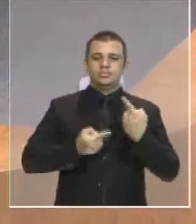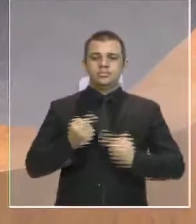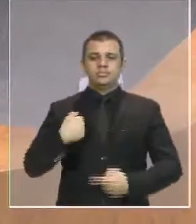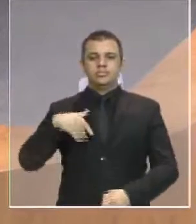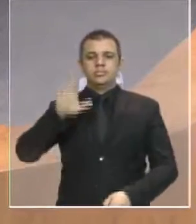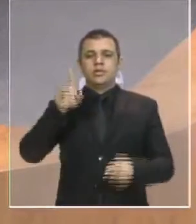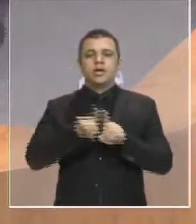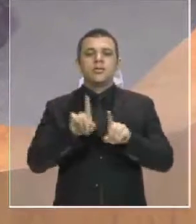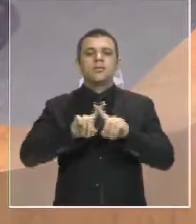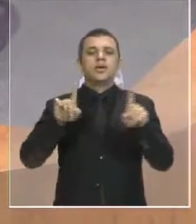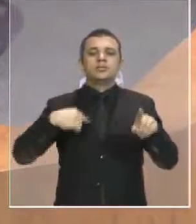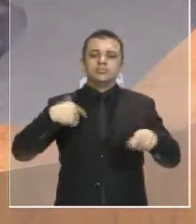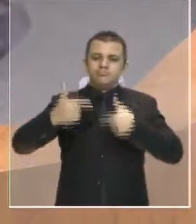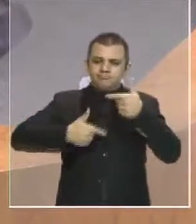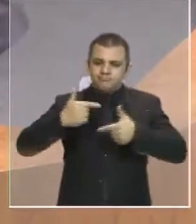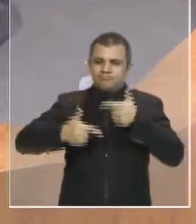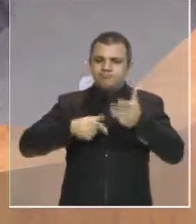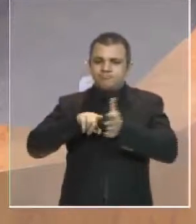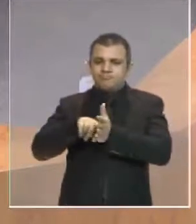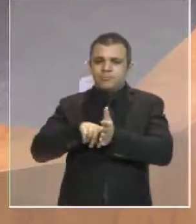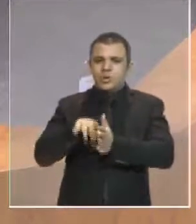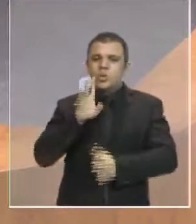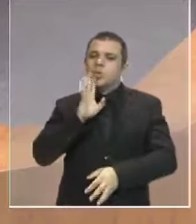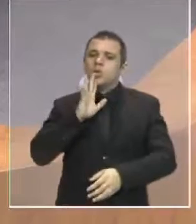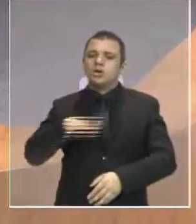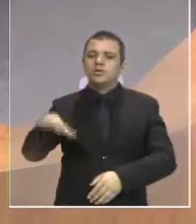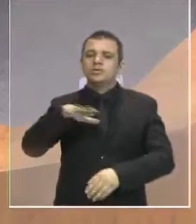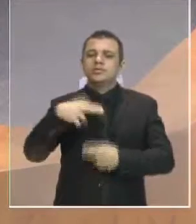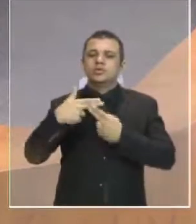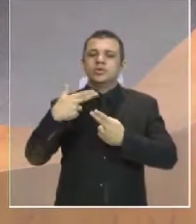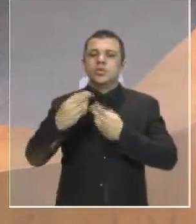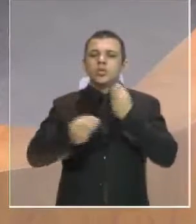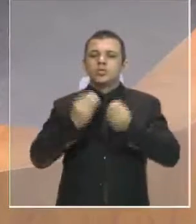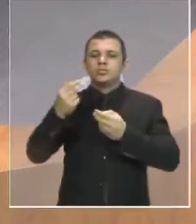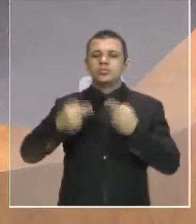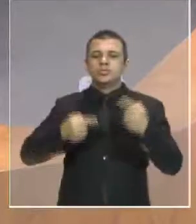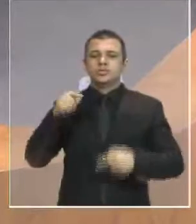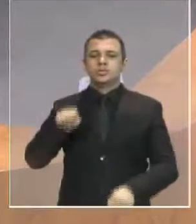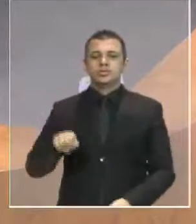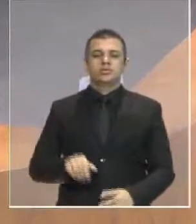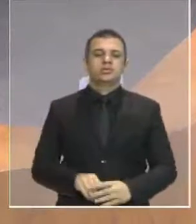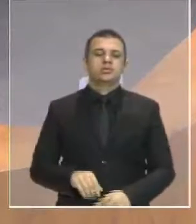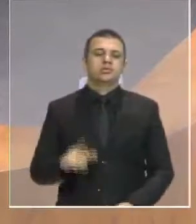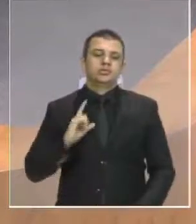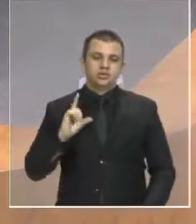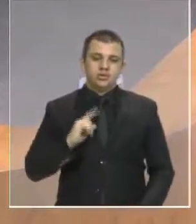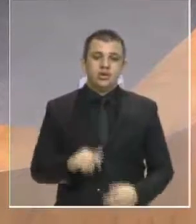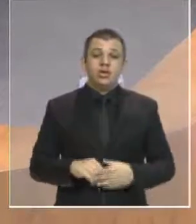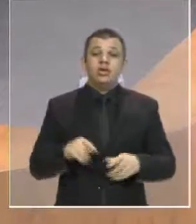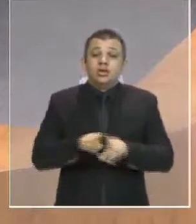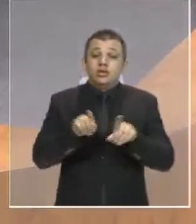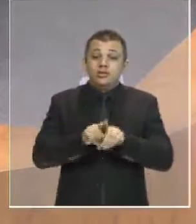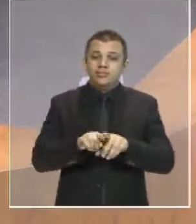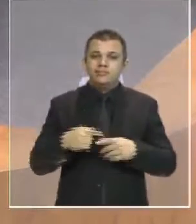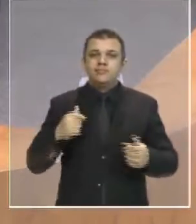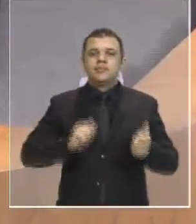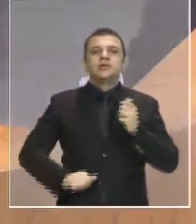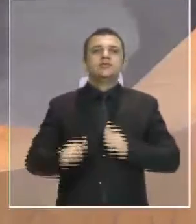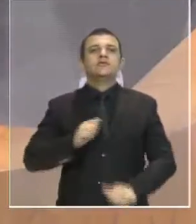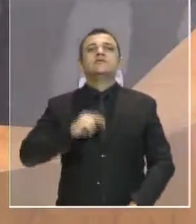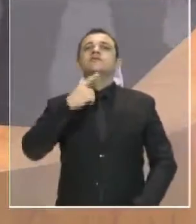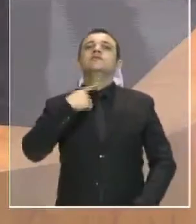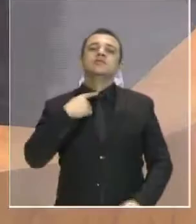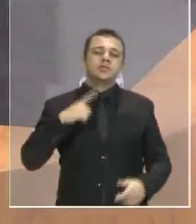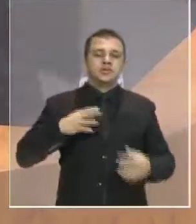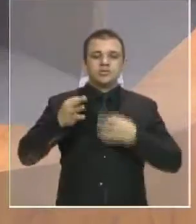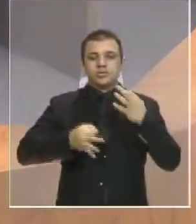política da nossa cidade. E aí essa ânsia de procurar a justiça se remete, às vezes,